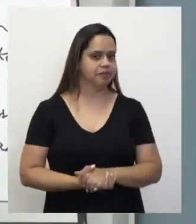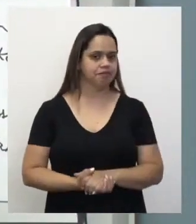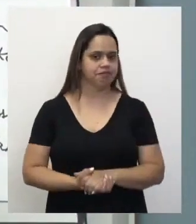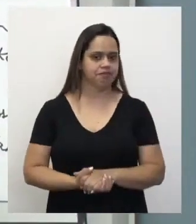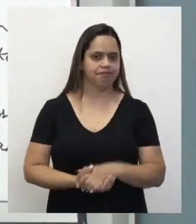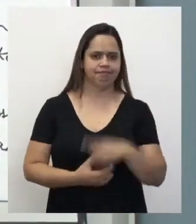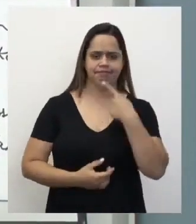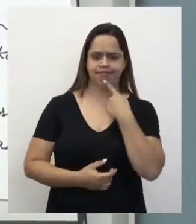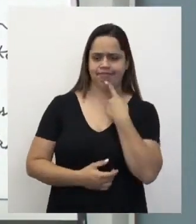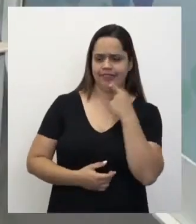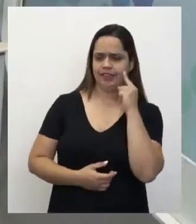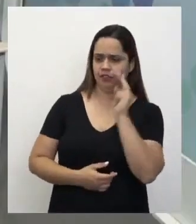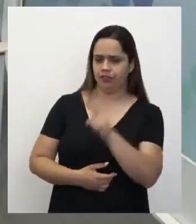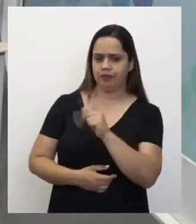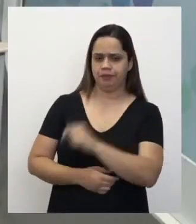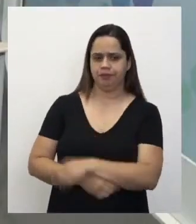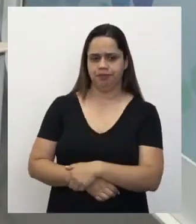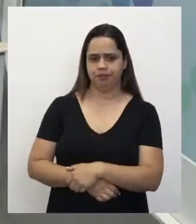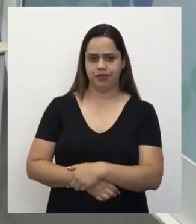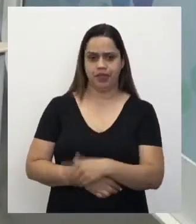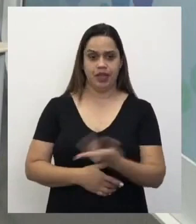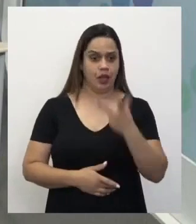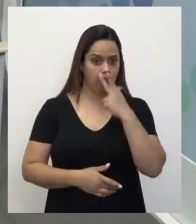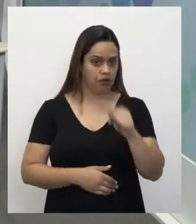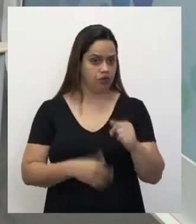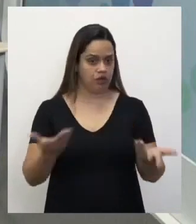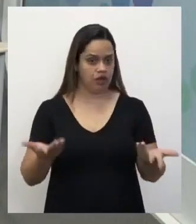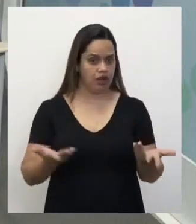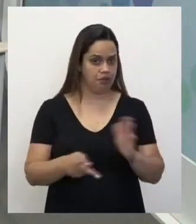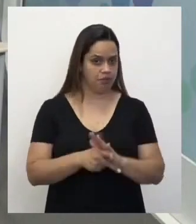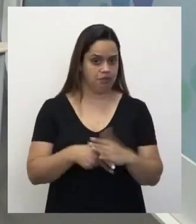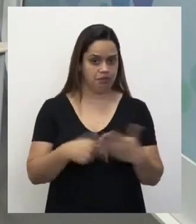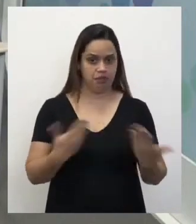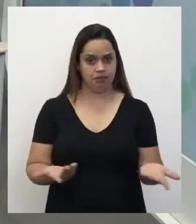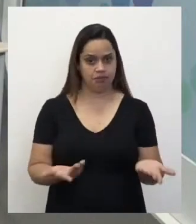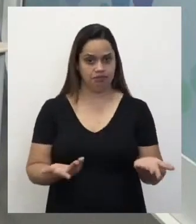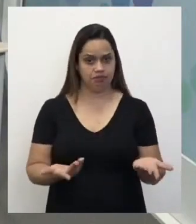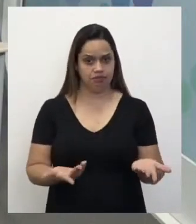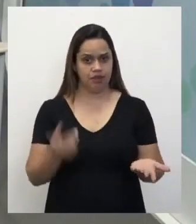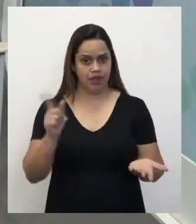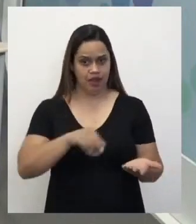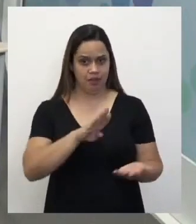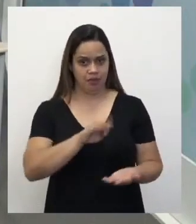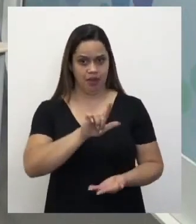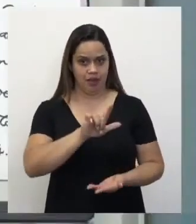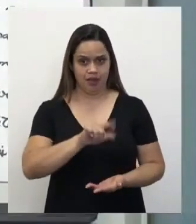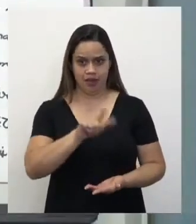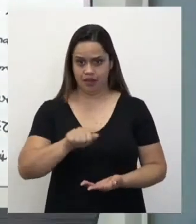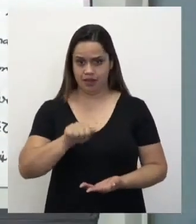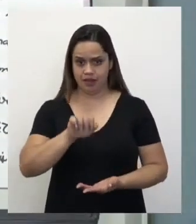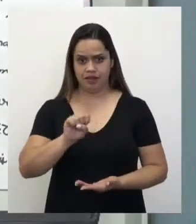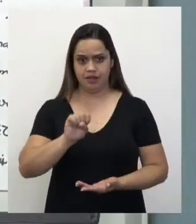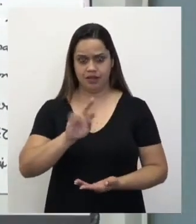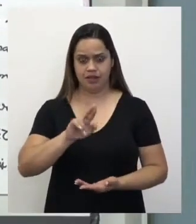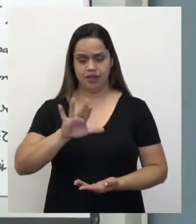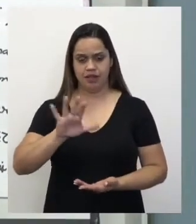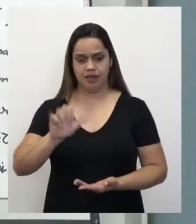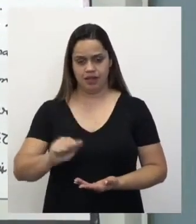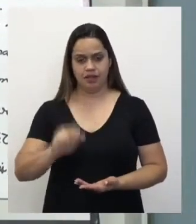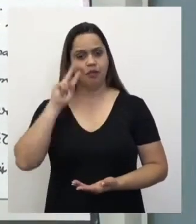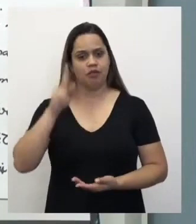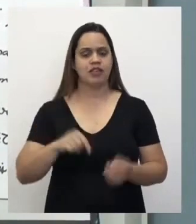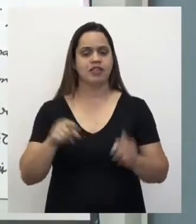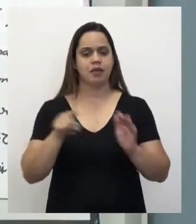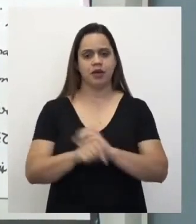dentre todas estas? Talvez a beleza estética, I don't know. Não? Então, olha só, gente, vamos deixar